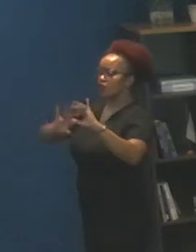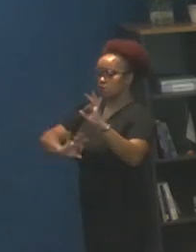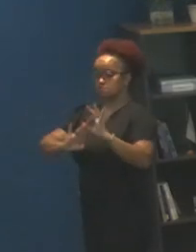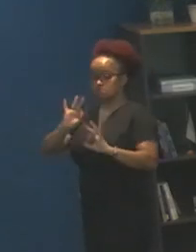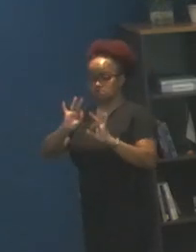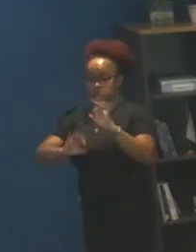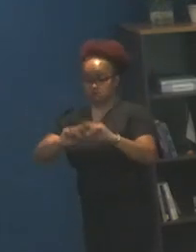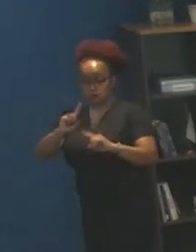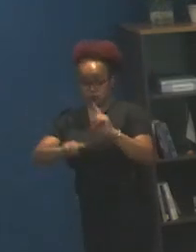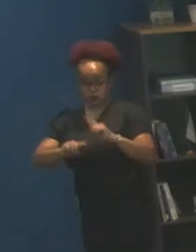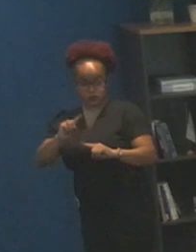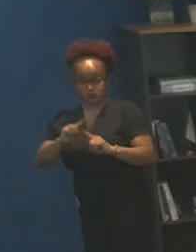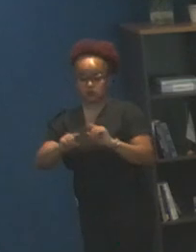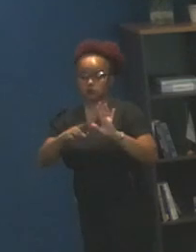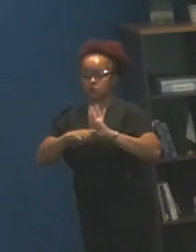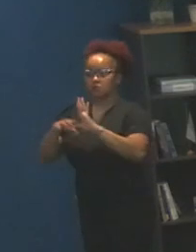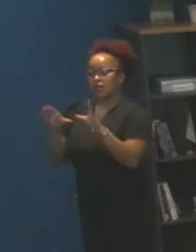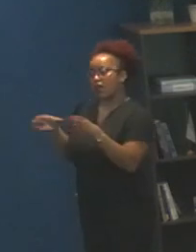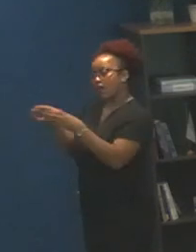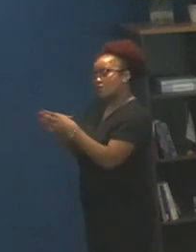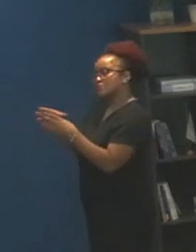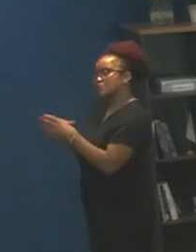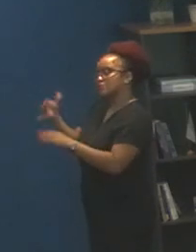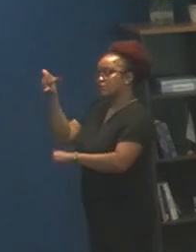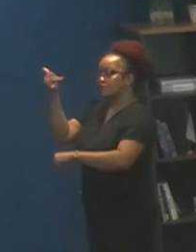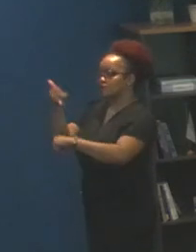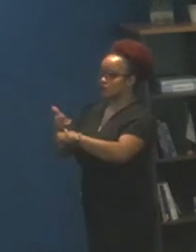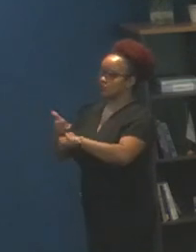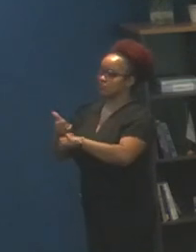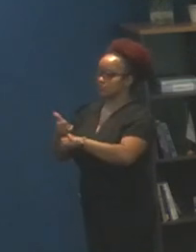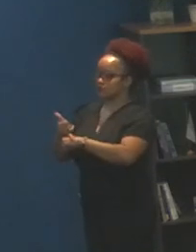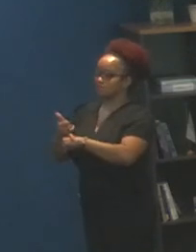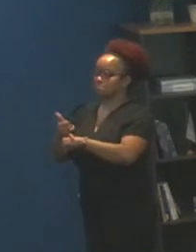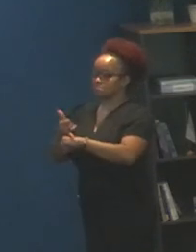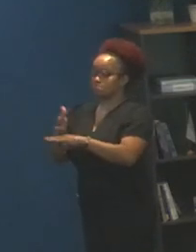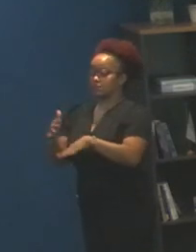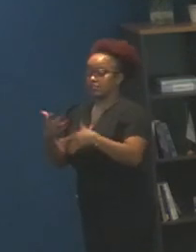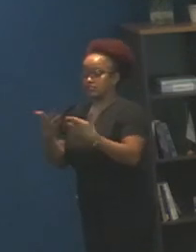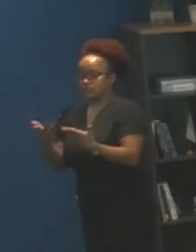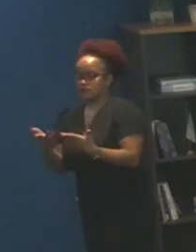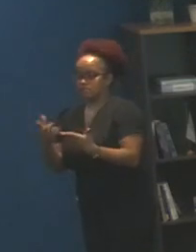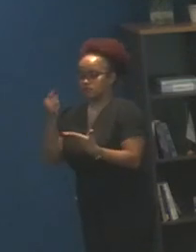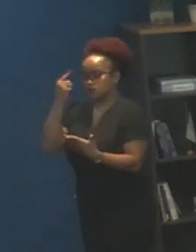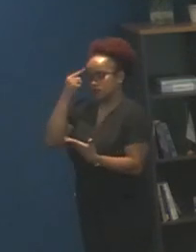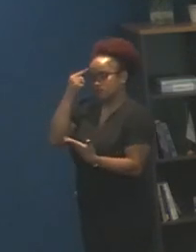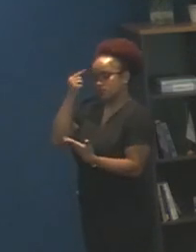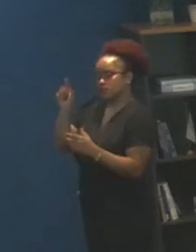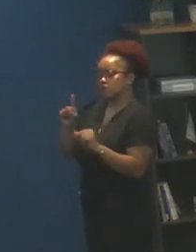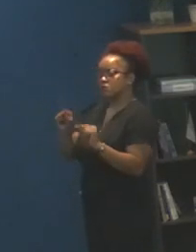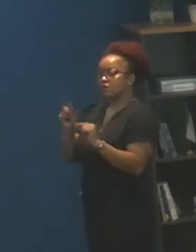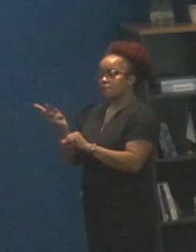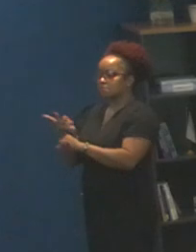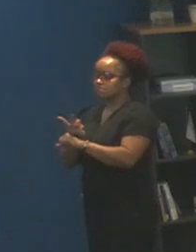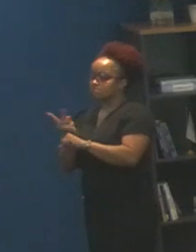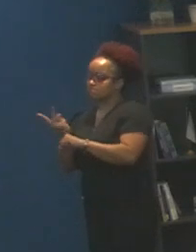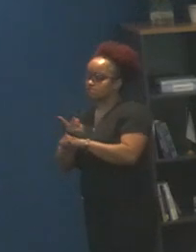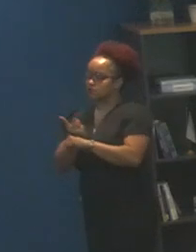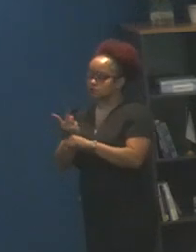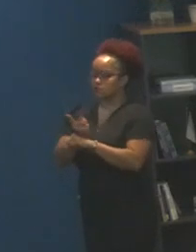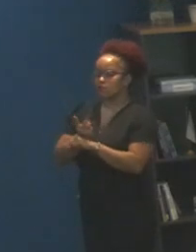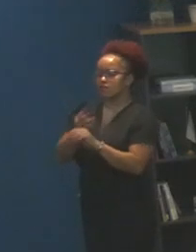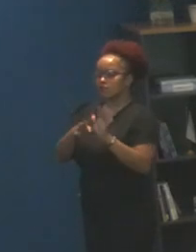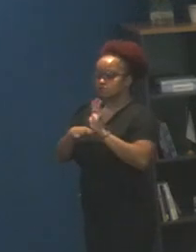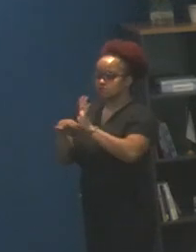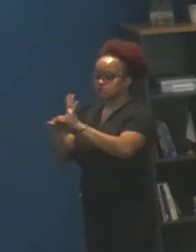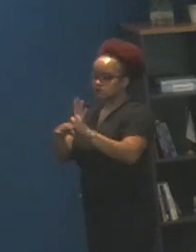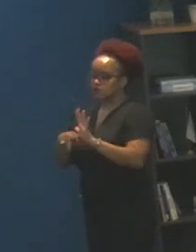produto na Associação de Volta Redonda. Com essa intenção, procuraram a assessoria